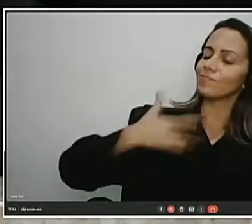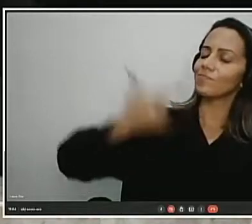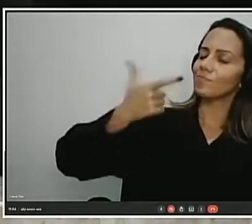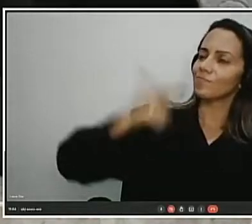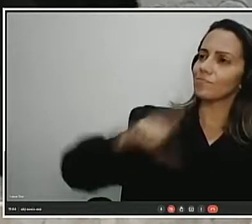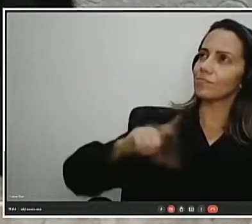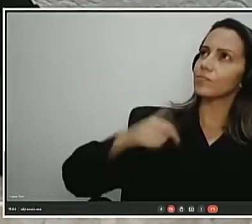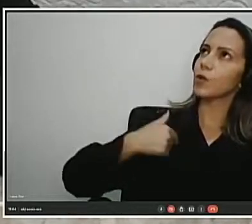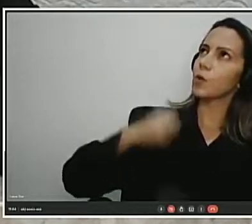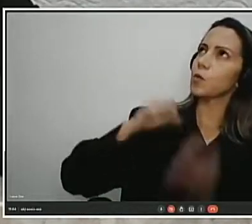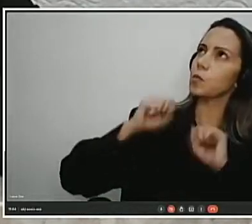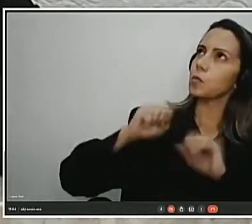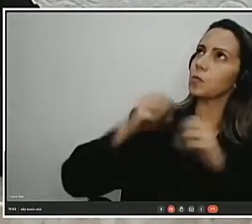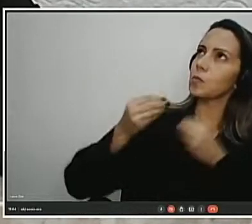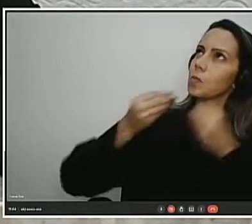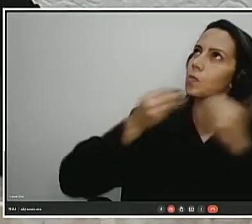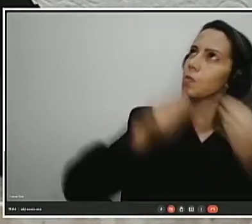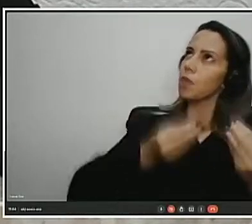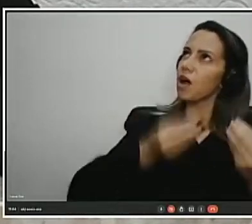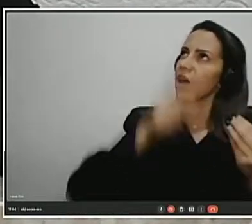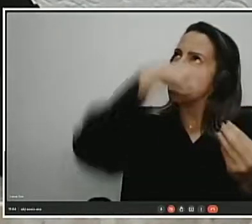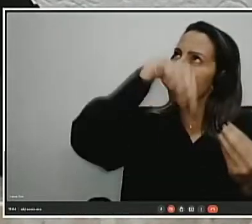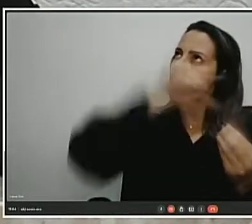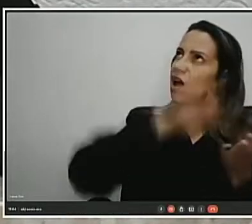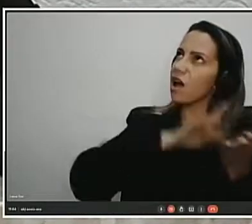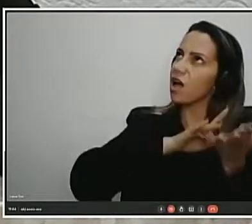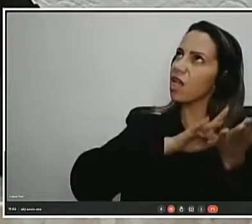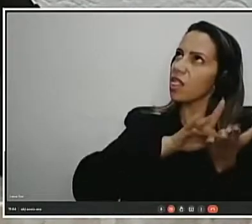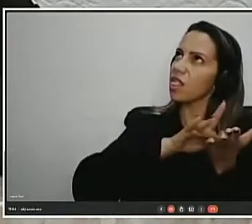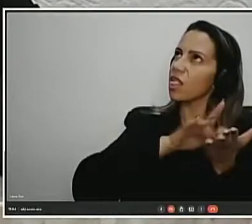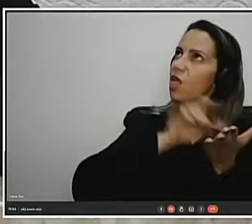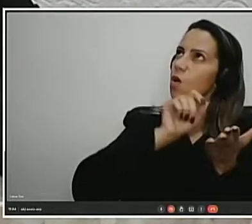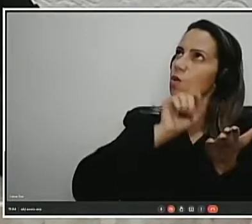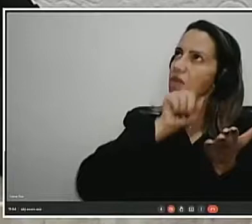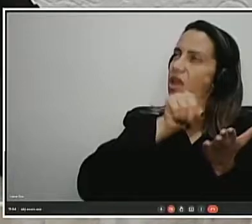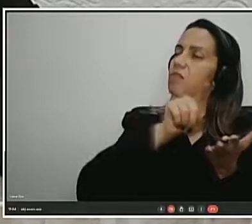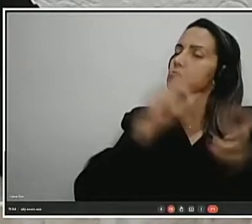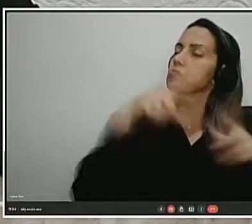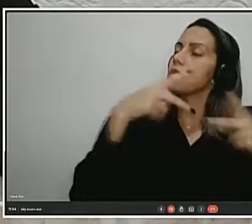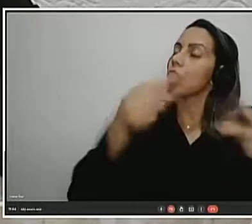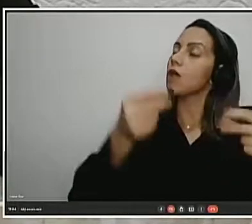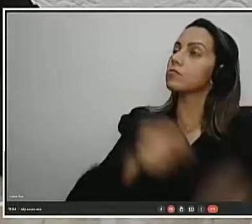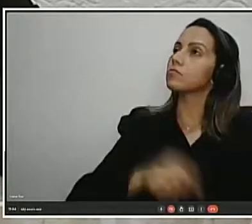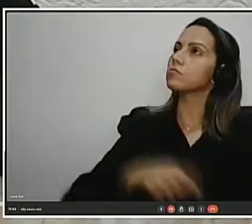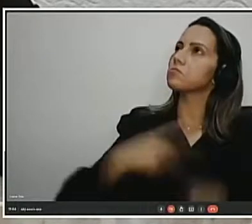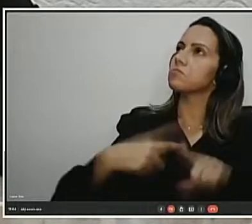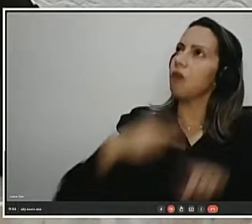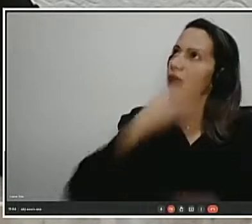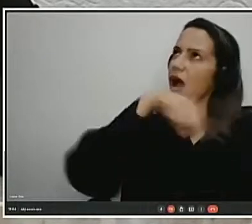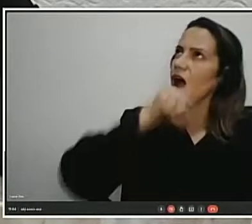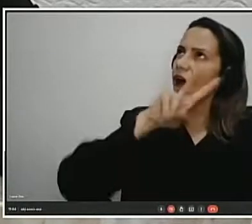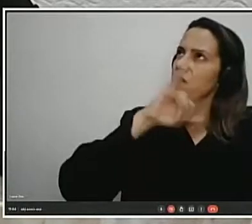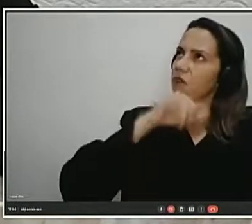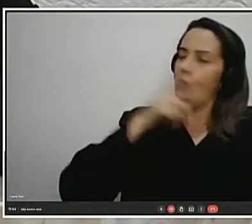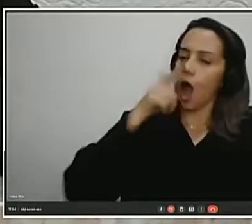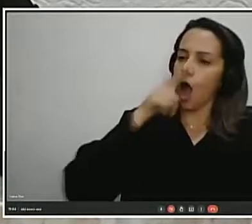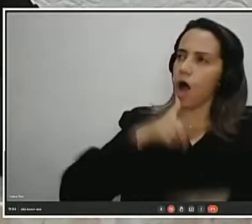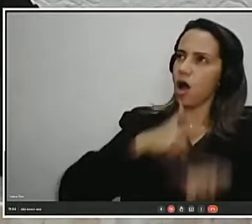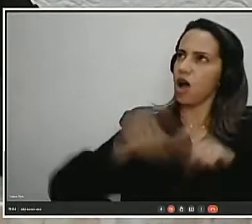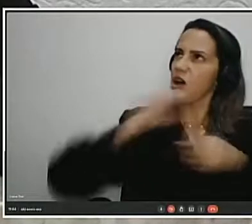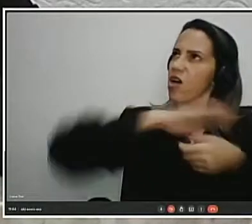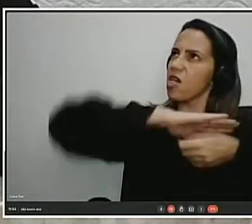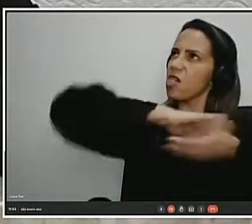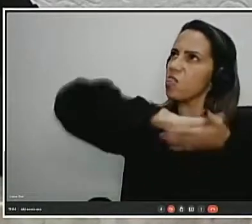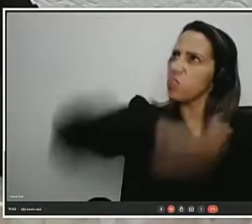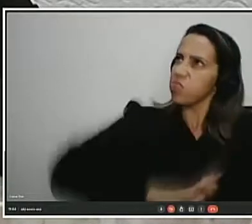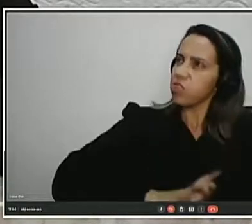meus inimigos o que merecem. Eles não me vencerão e assim ficarei